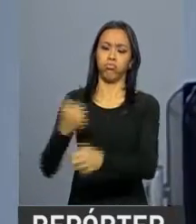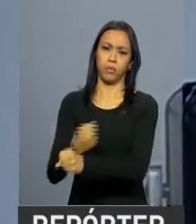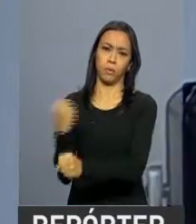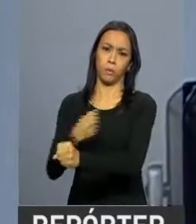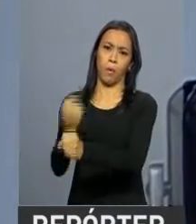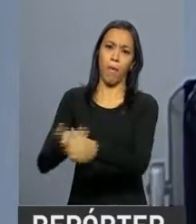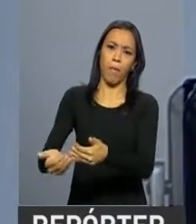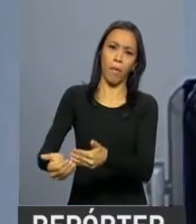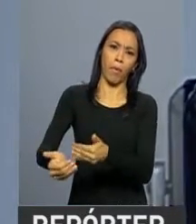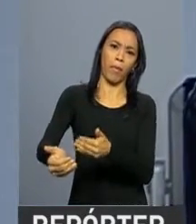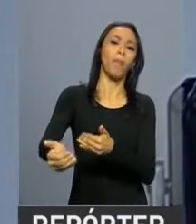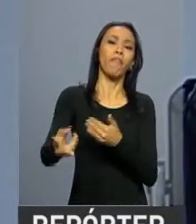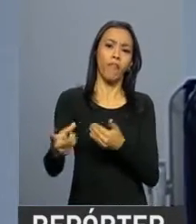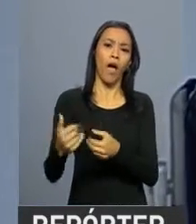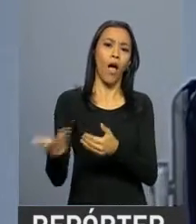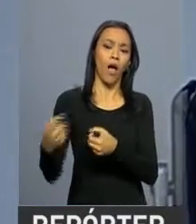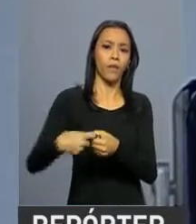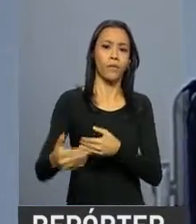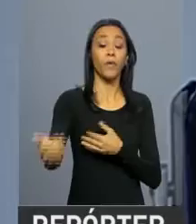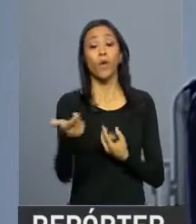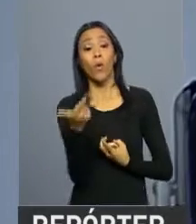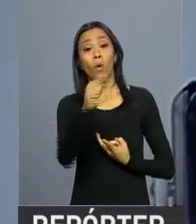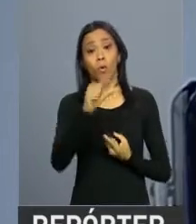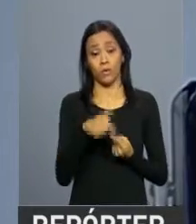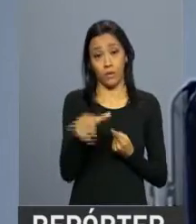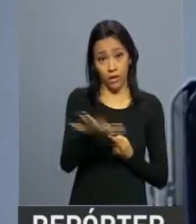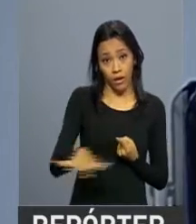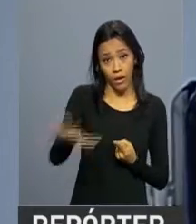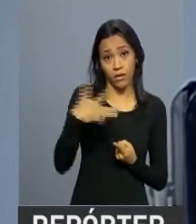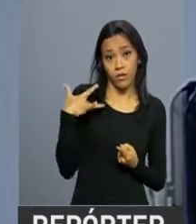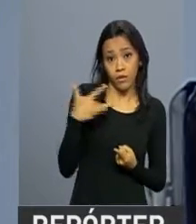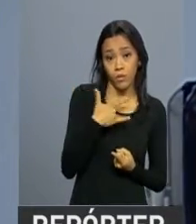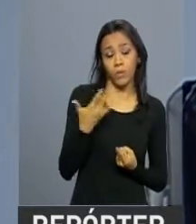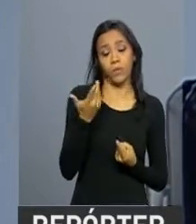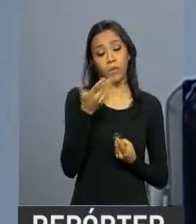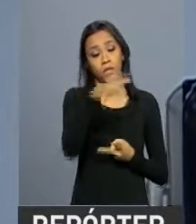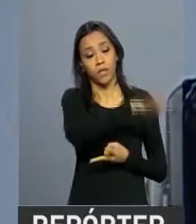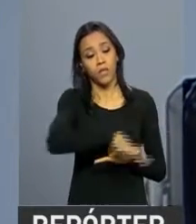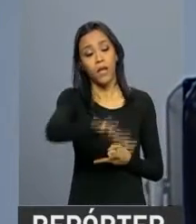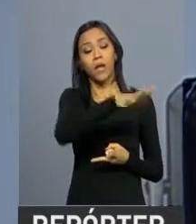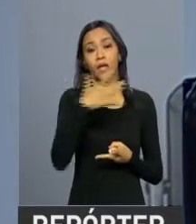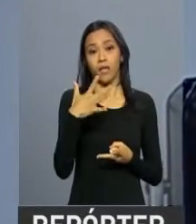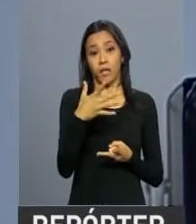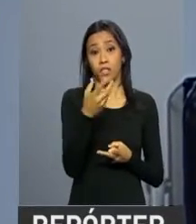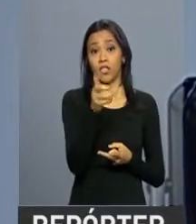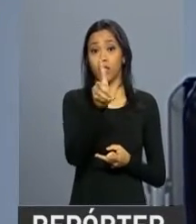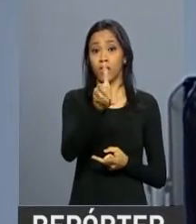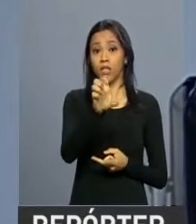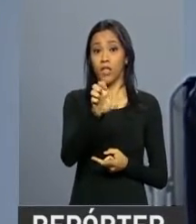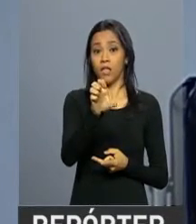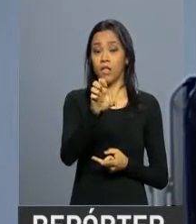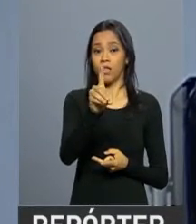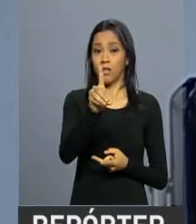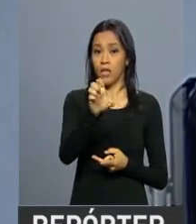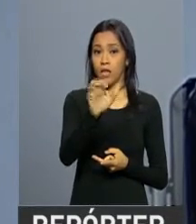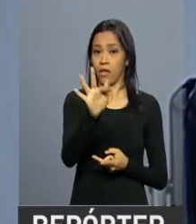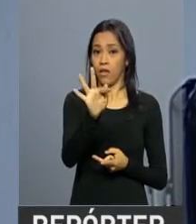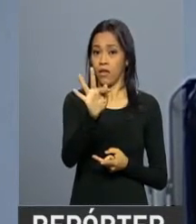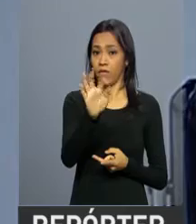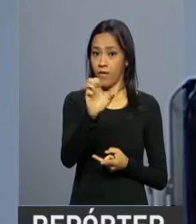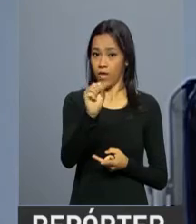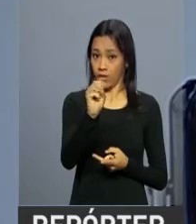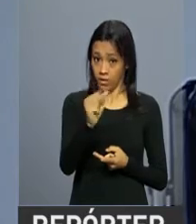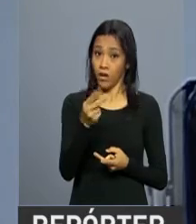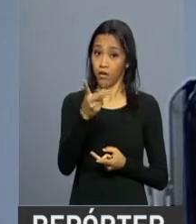Alguns outros investimentos na área de saúde, na área de defesa, serão também implementados, como também